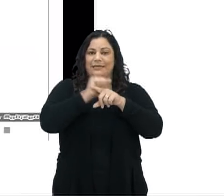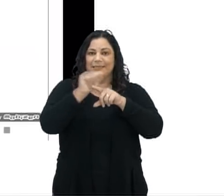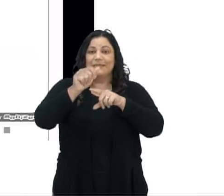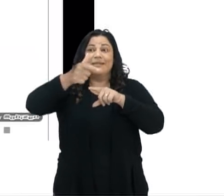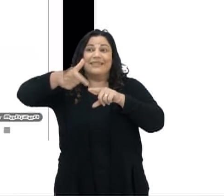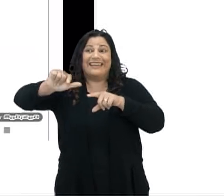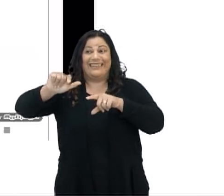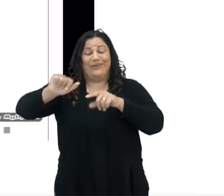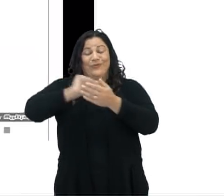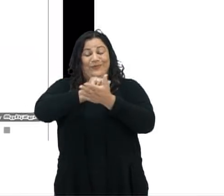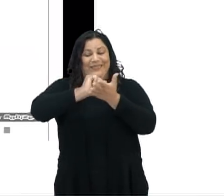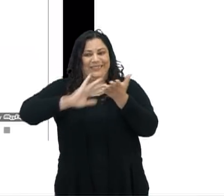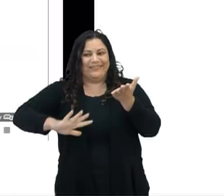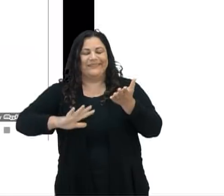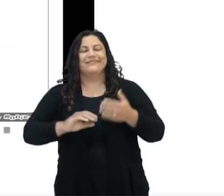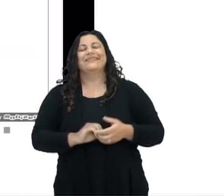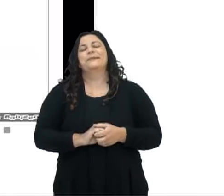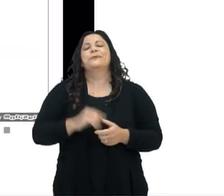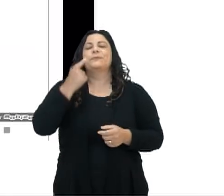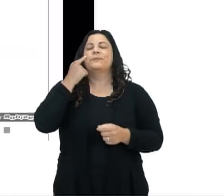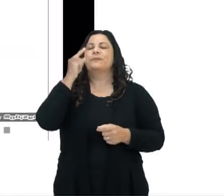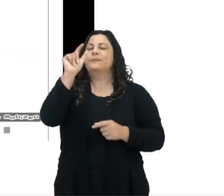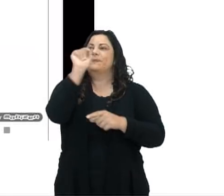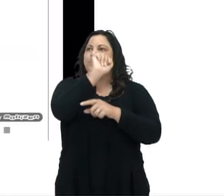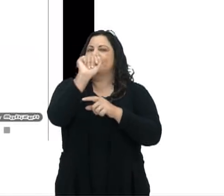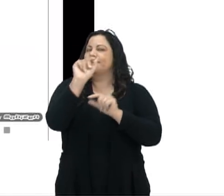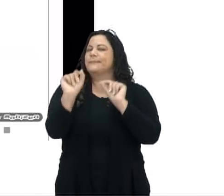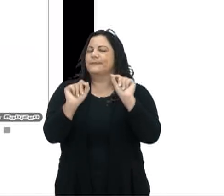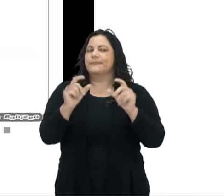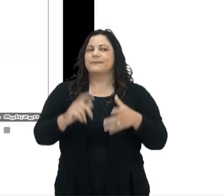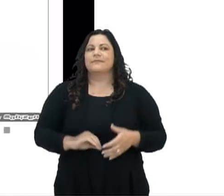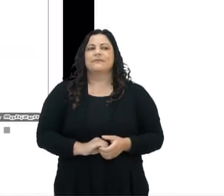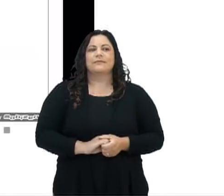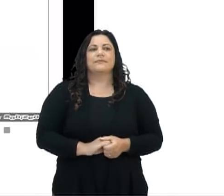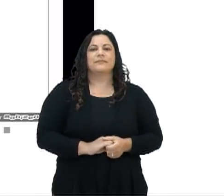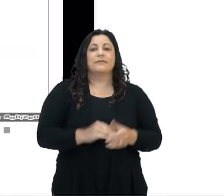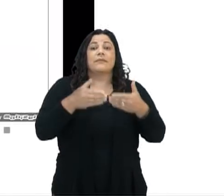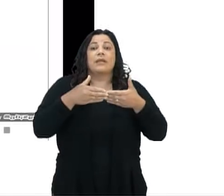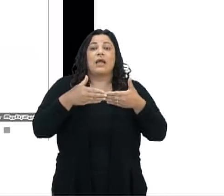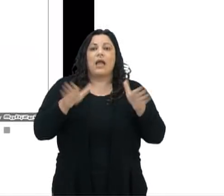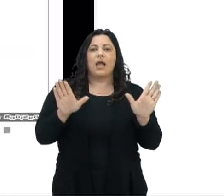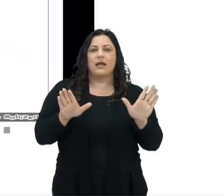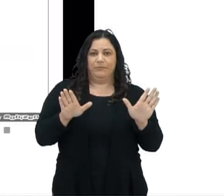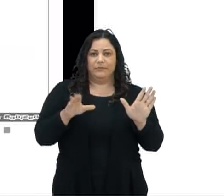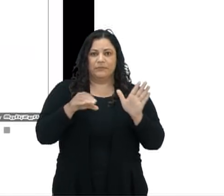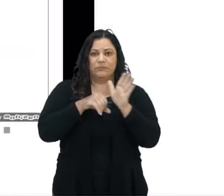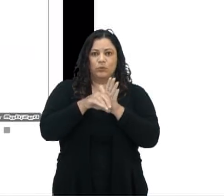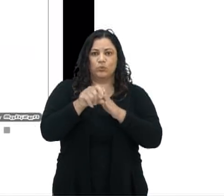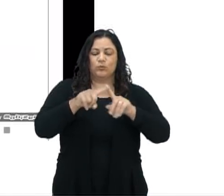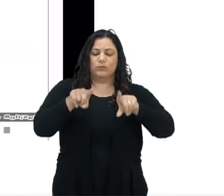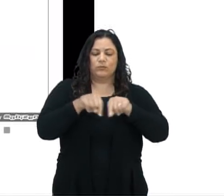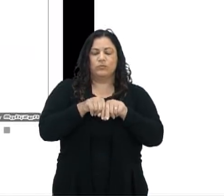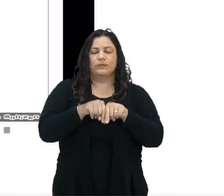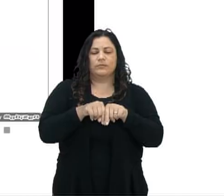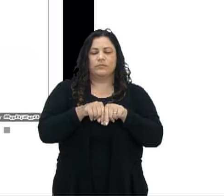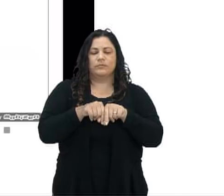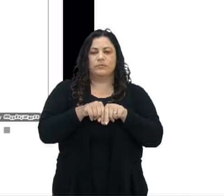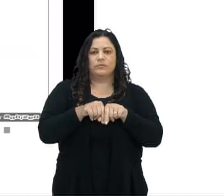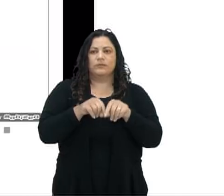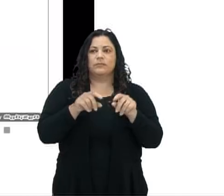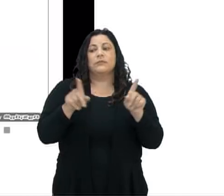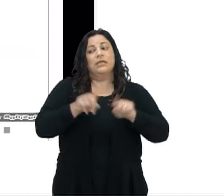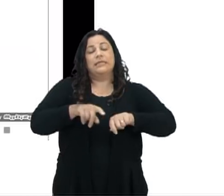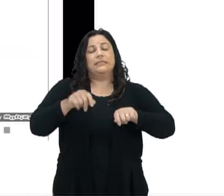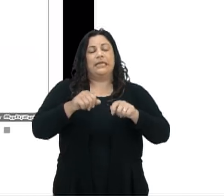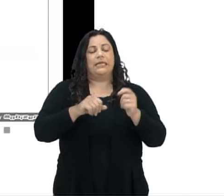outra atividade que eu peguei. O que acontece? Quando você abre a atividade, esse tutorial aqui é pelo celular, tá? Mas pelo computador dá para